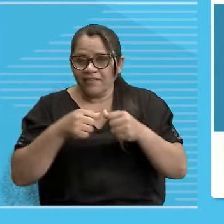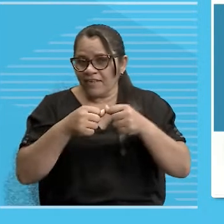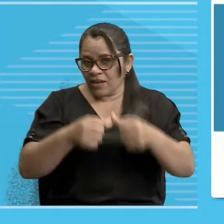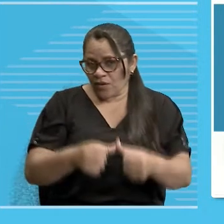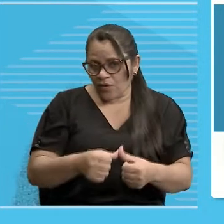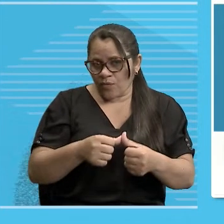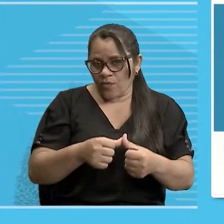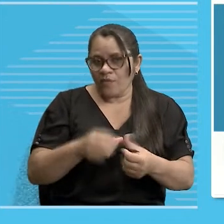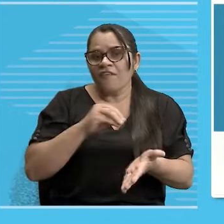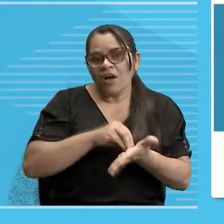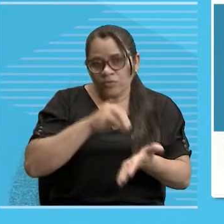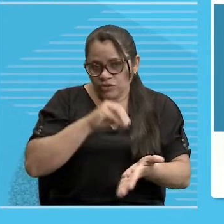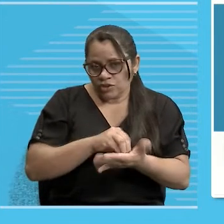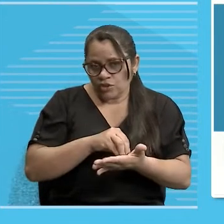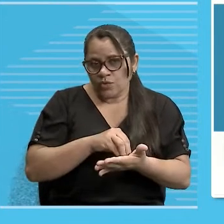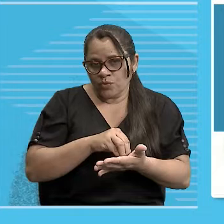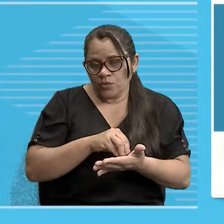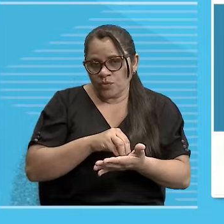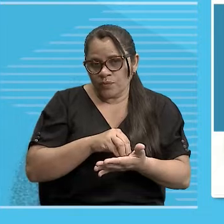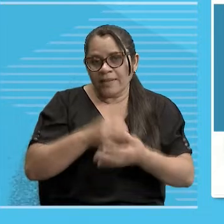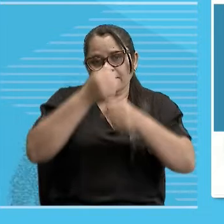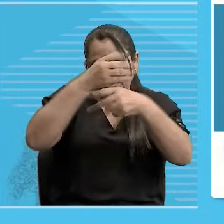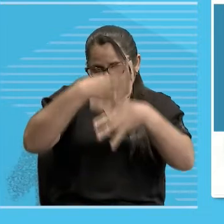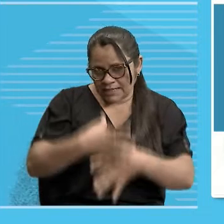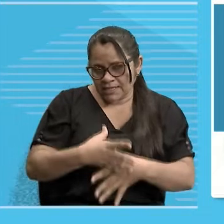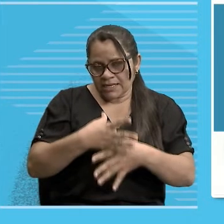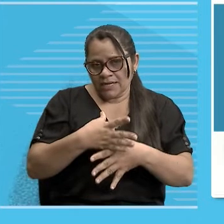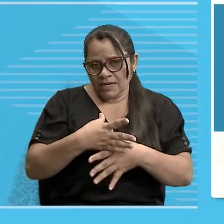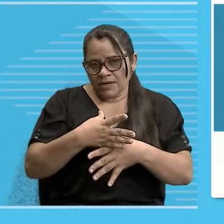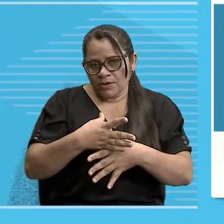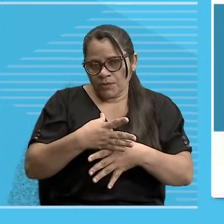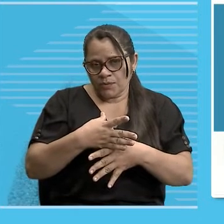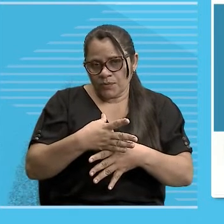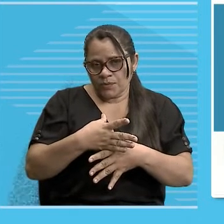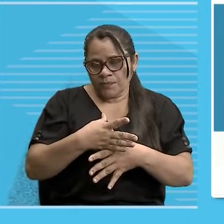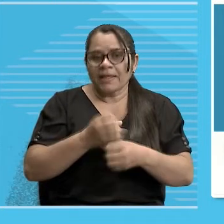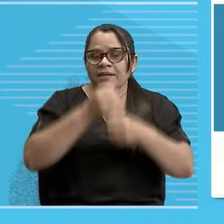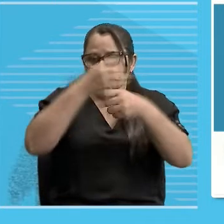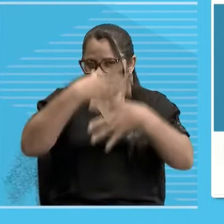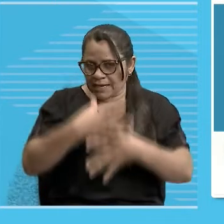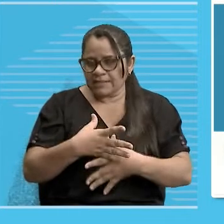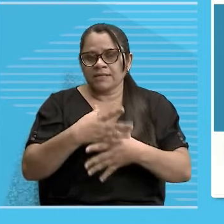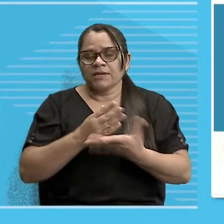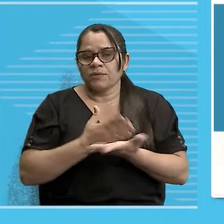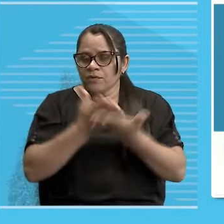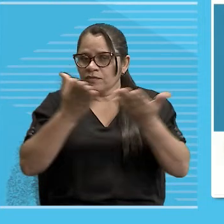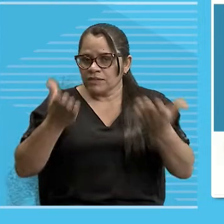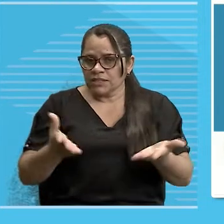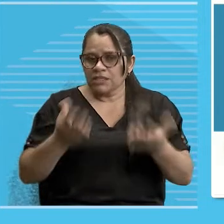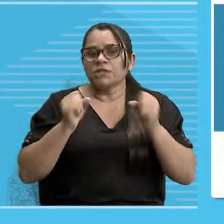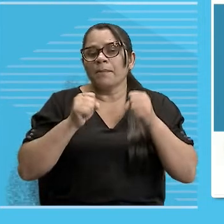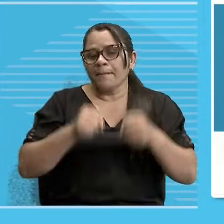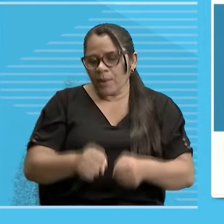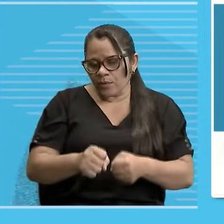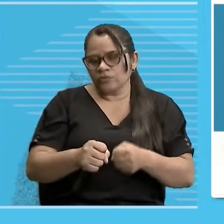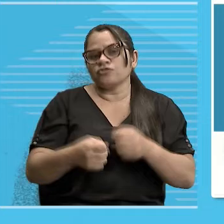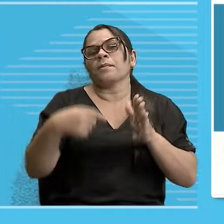fala, se ficar alguma dúvida em algum ponto que eu comentar com vocês,